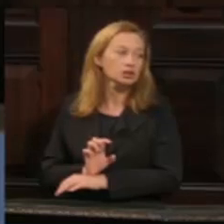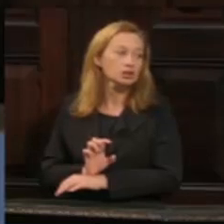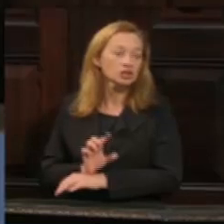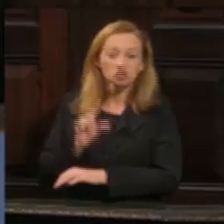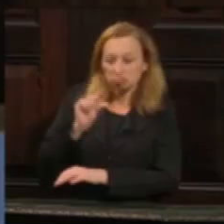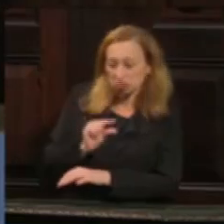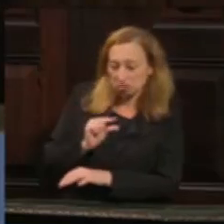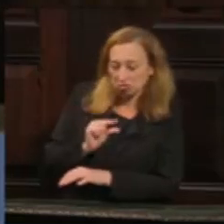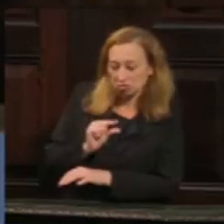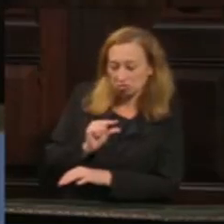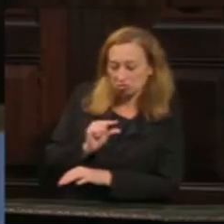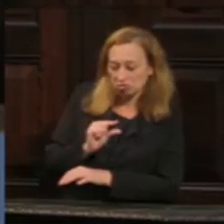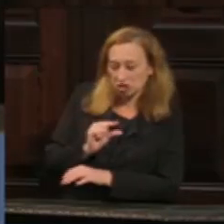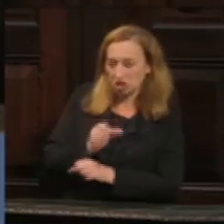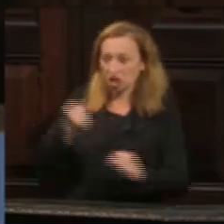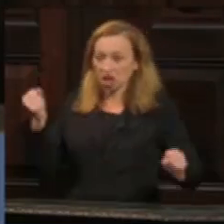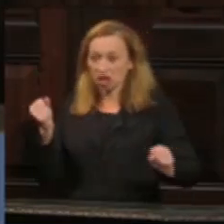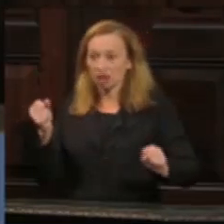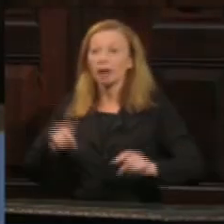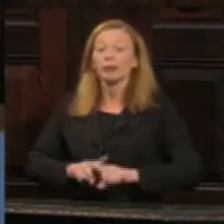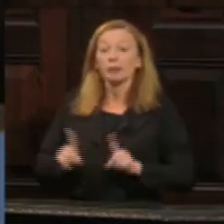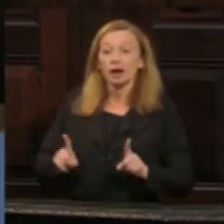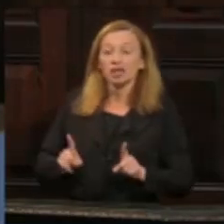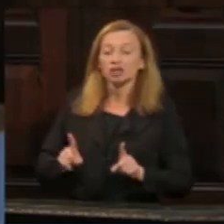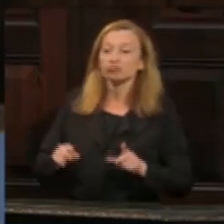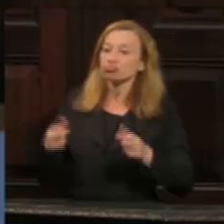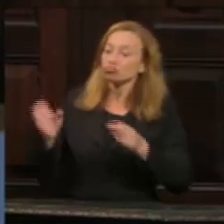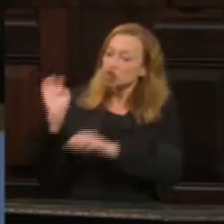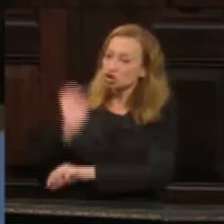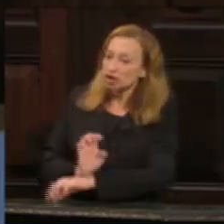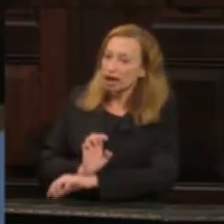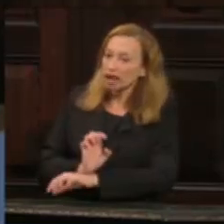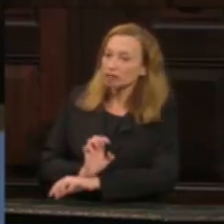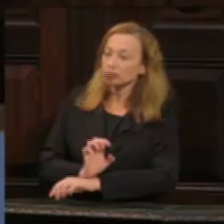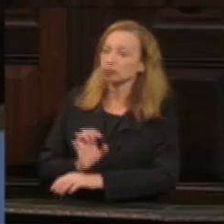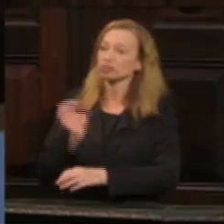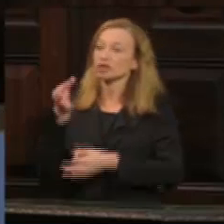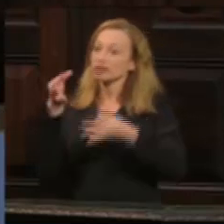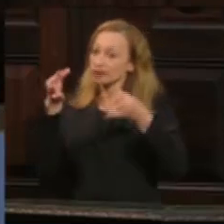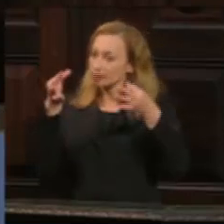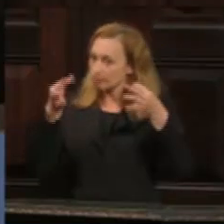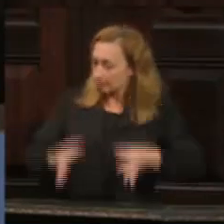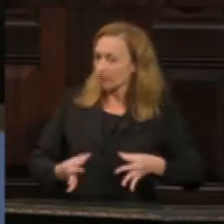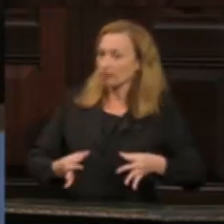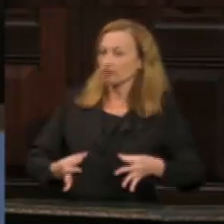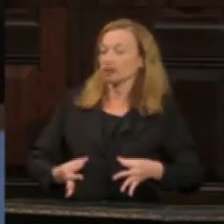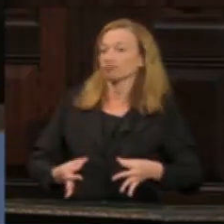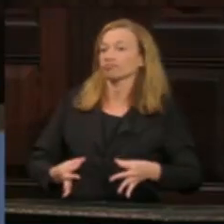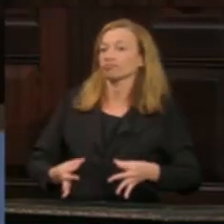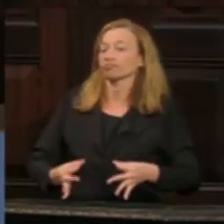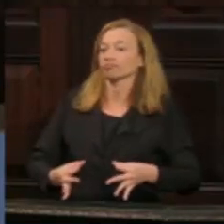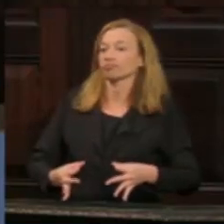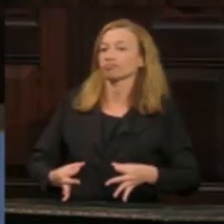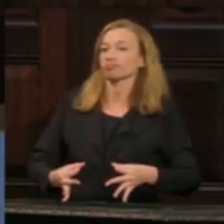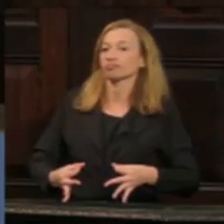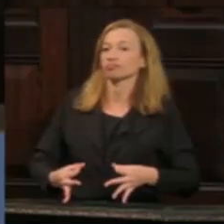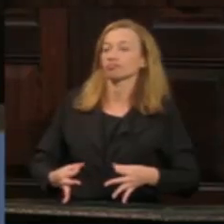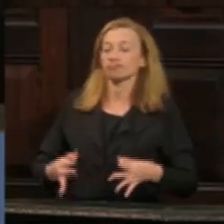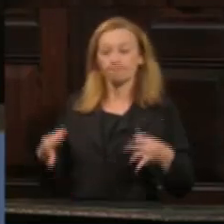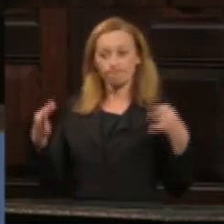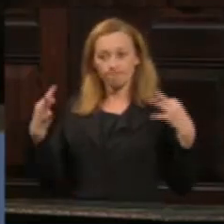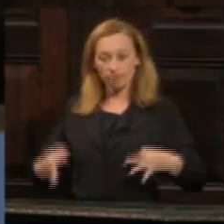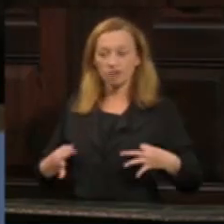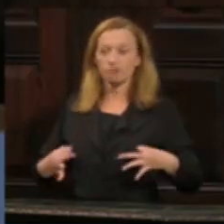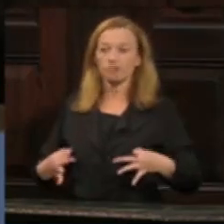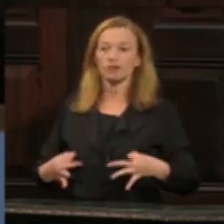máximo, e sim um Estado necessário, eficiente, eficaz